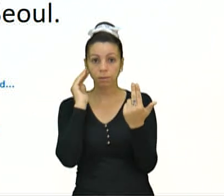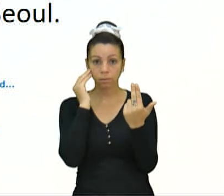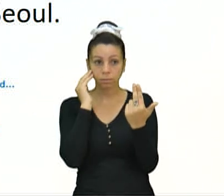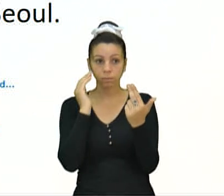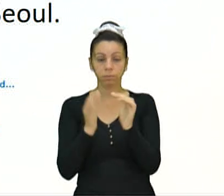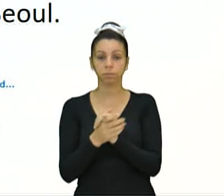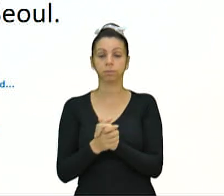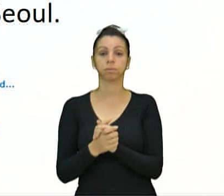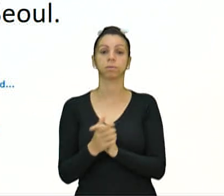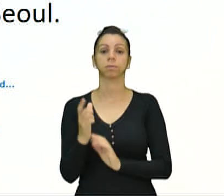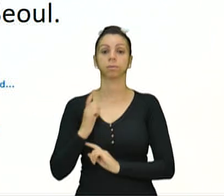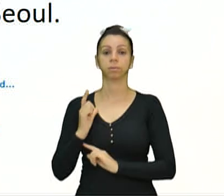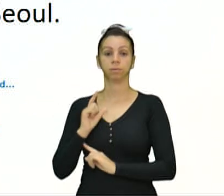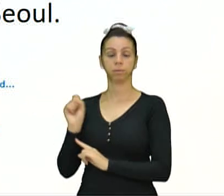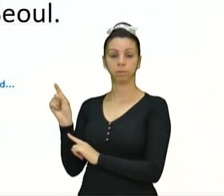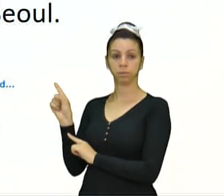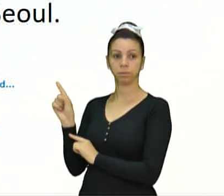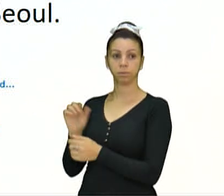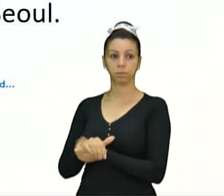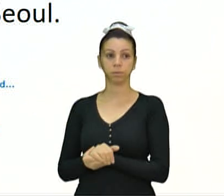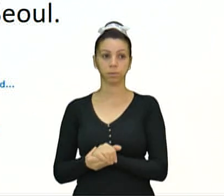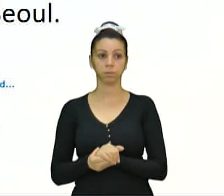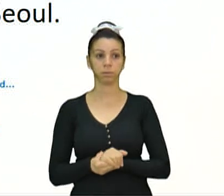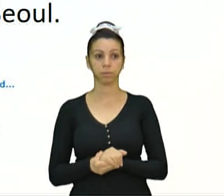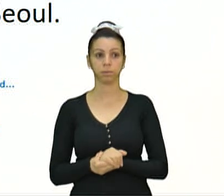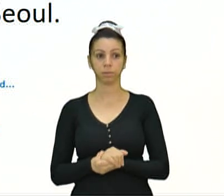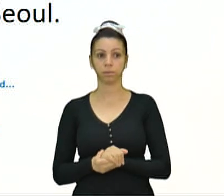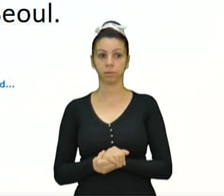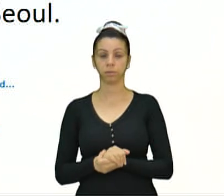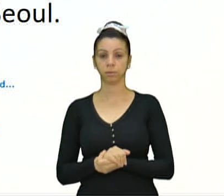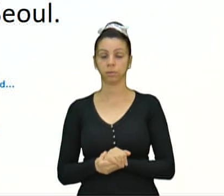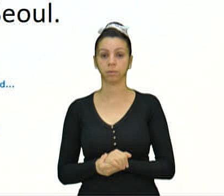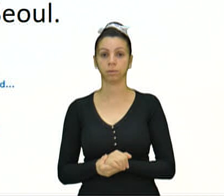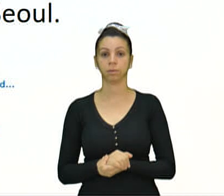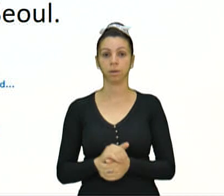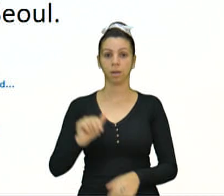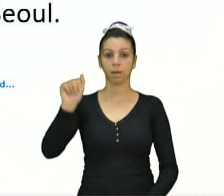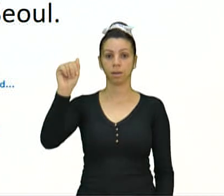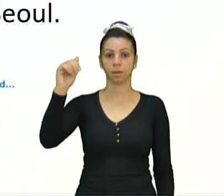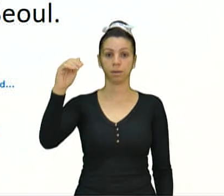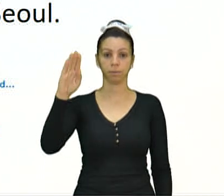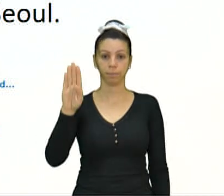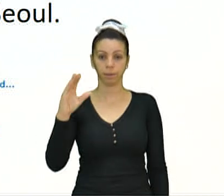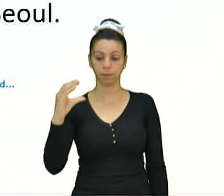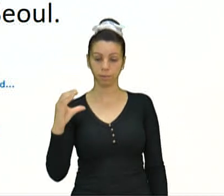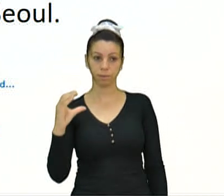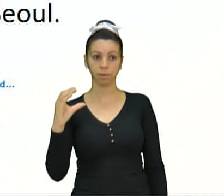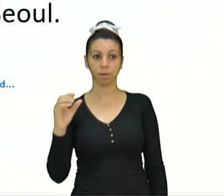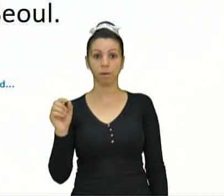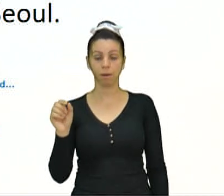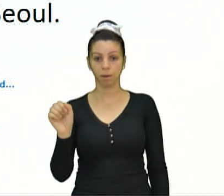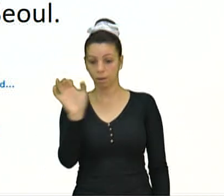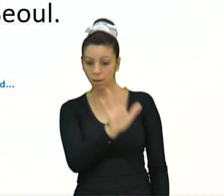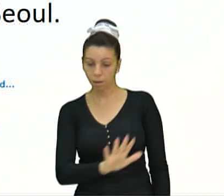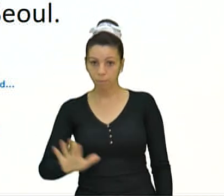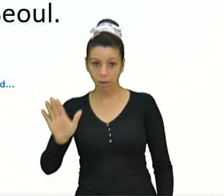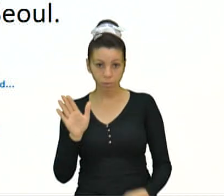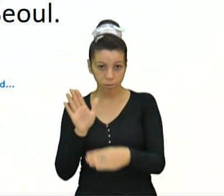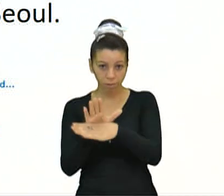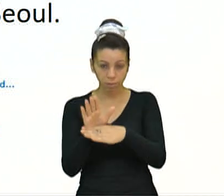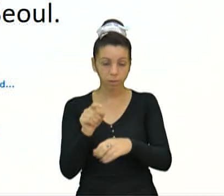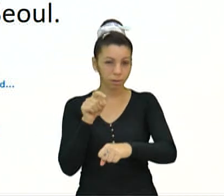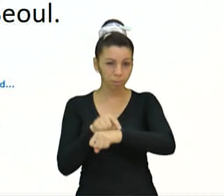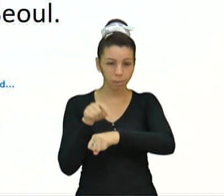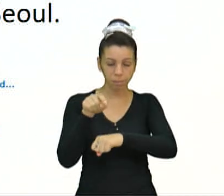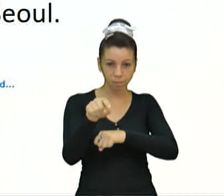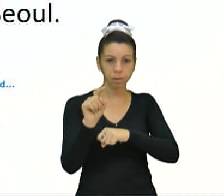Então eu tenho aqui os adjetivos big, short and modern. Aqui estão as imagens para poder ajudar vocês. Eu vou dar